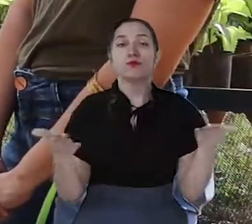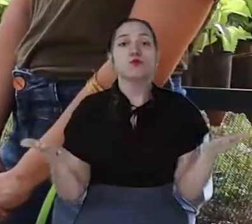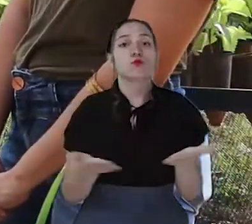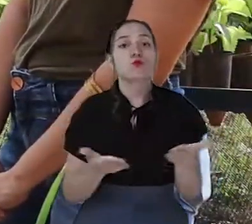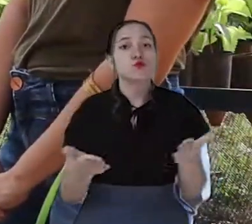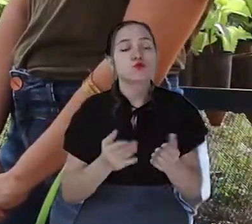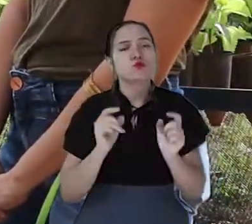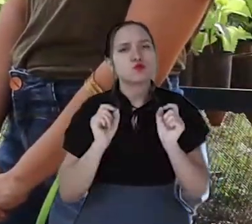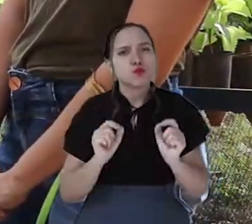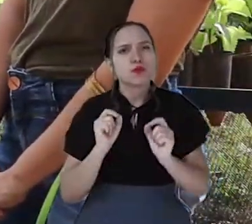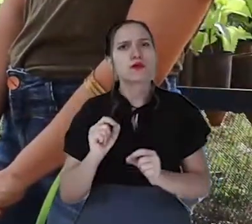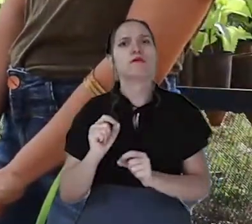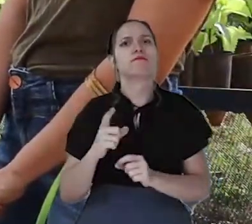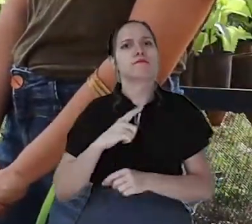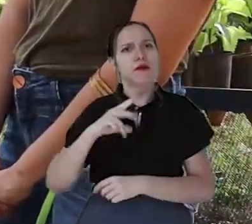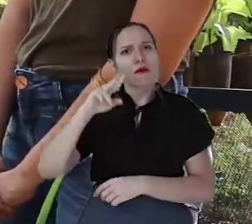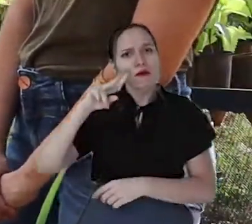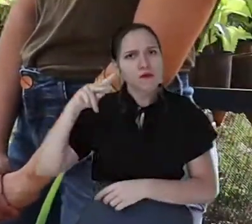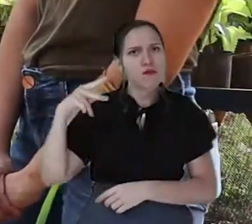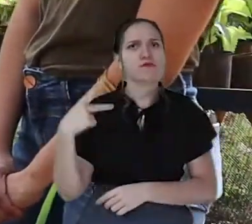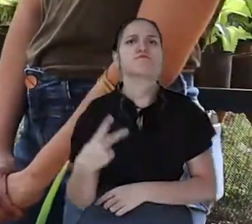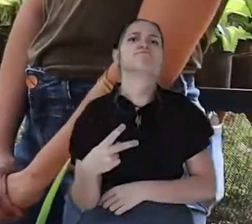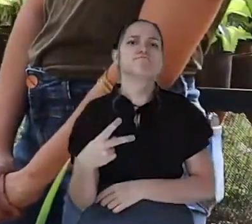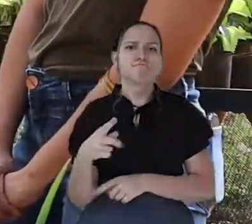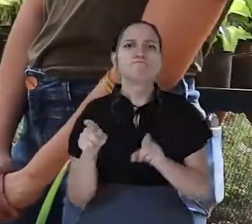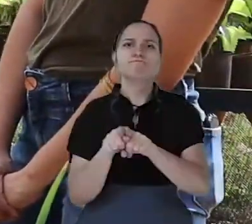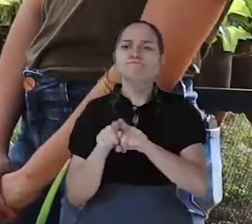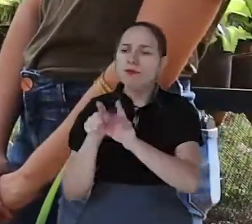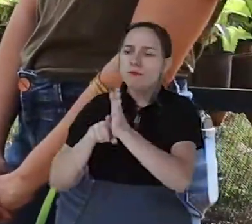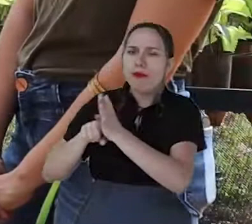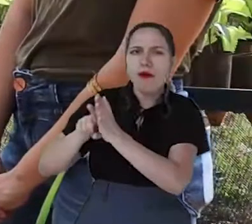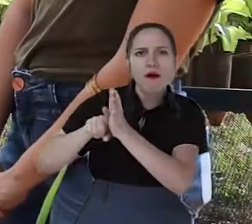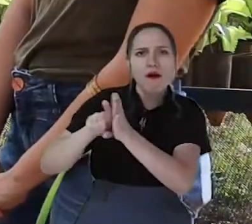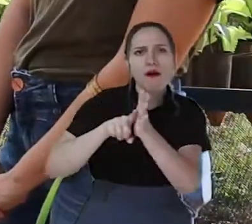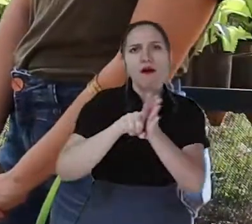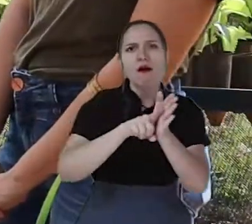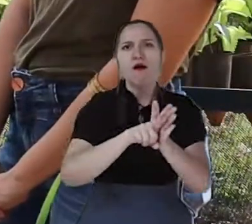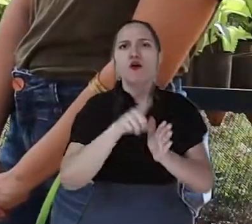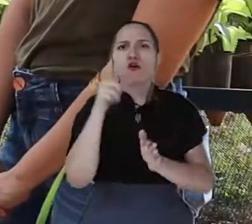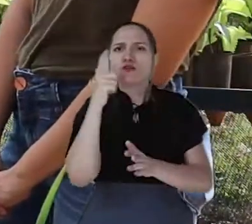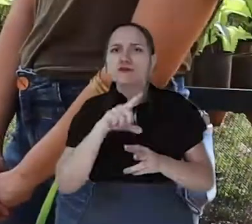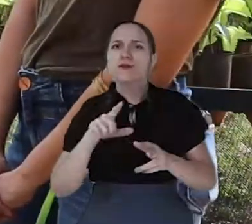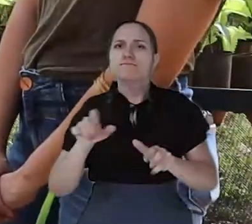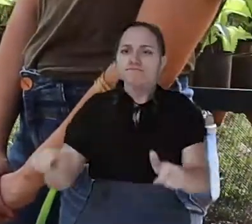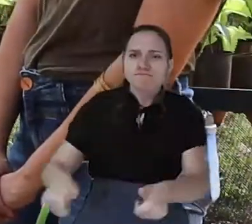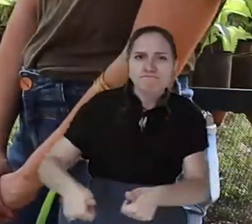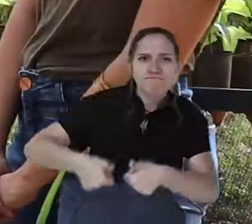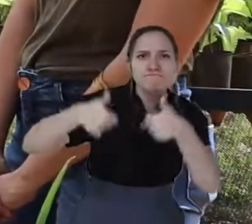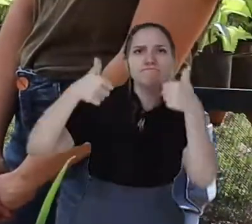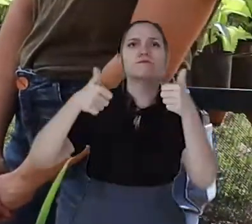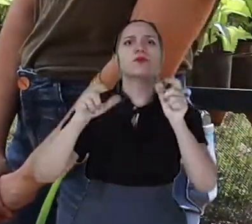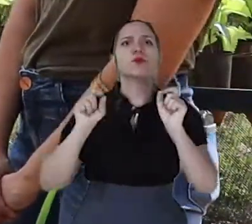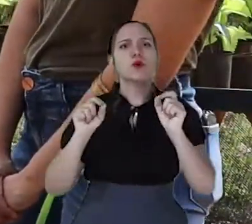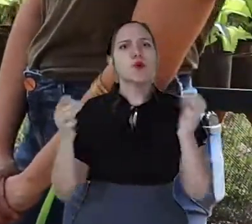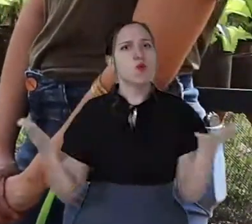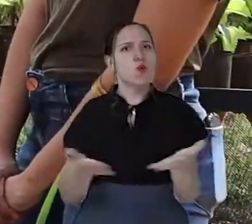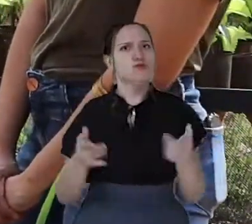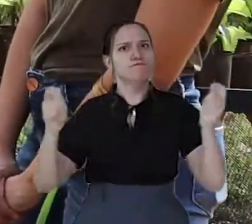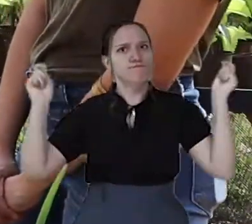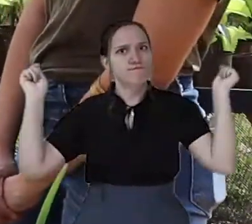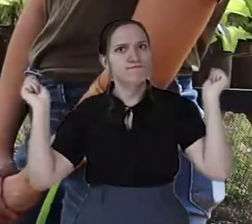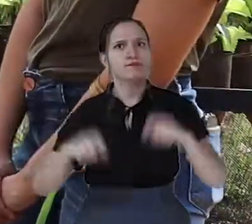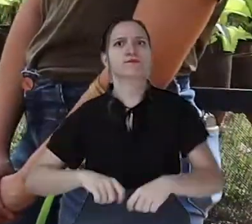né, são reconhecidas e foram pesquisadas, melhoradas, né, e hoje representam um grande